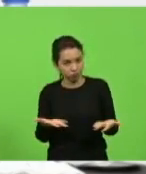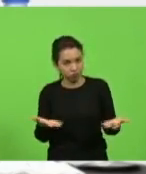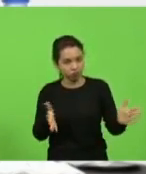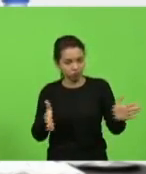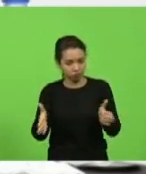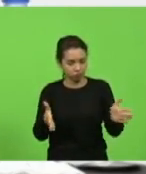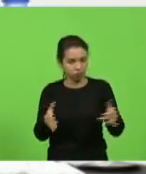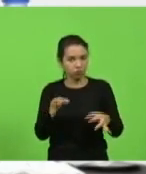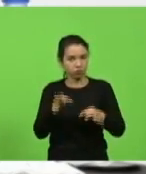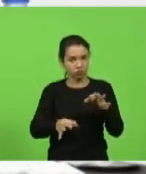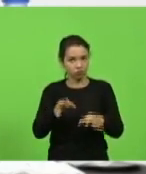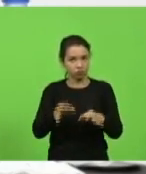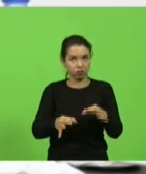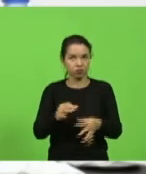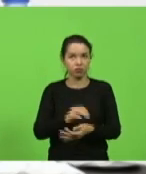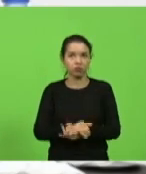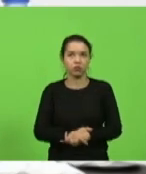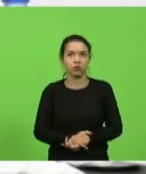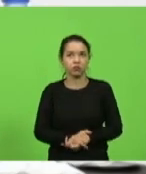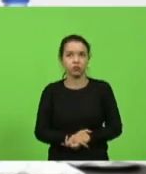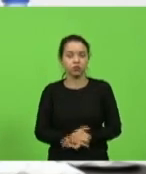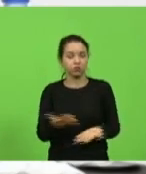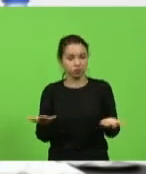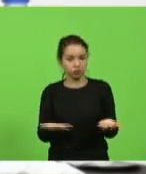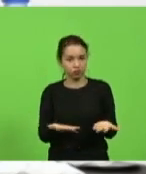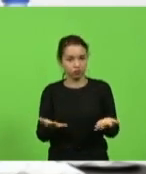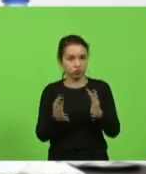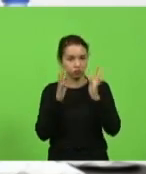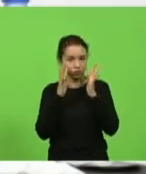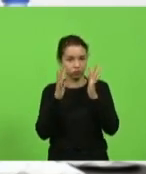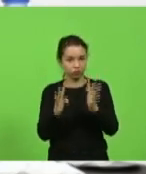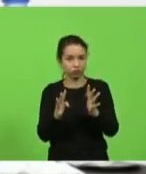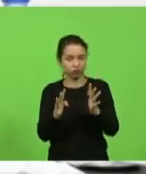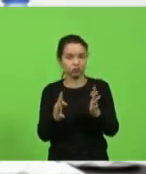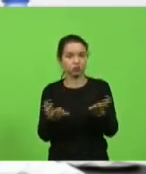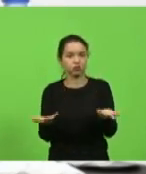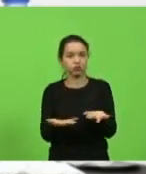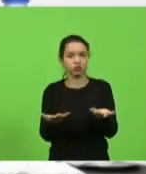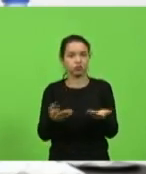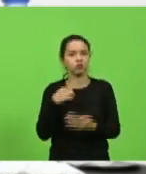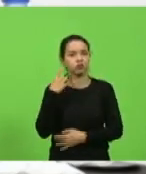julgamento, perfeito? Então, vamos ouvir em seguida, o deputado Marcos Vieira.